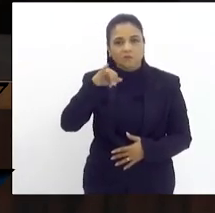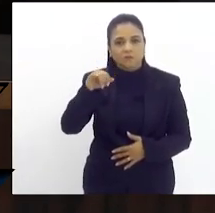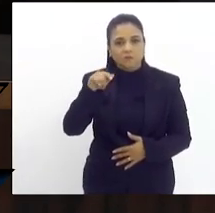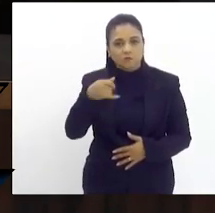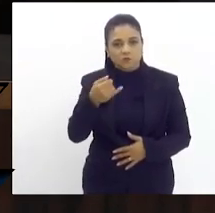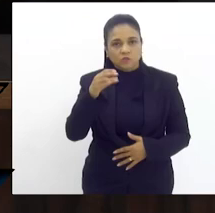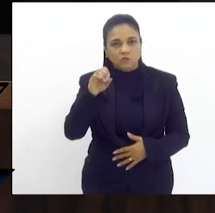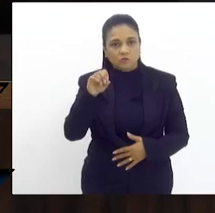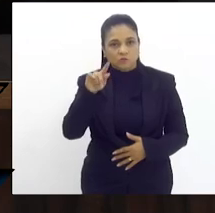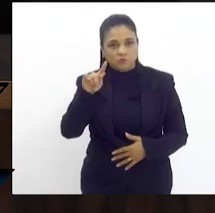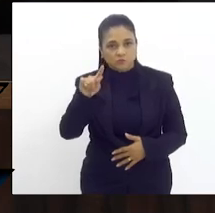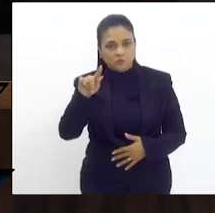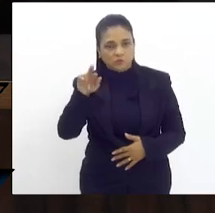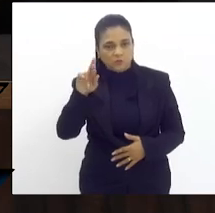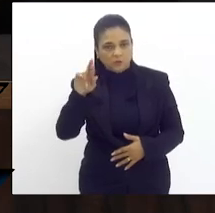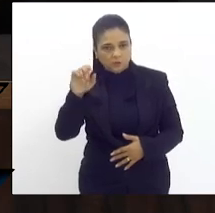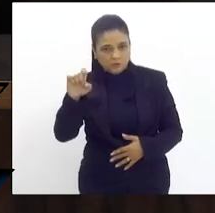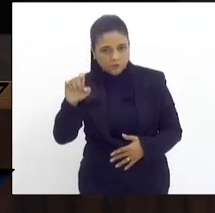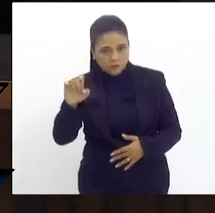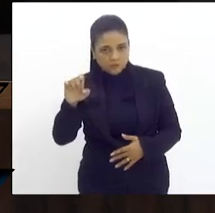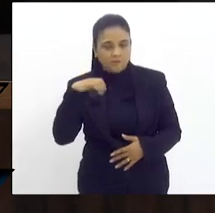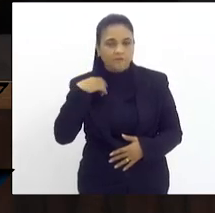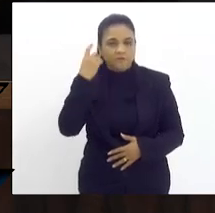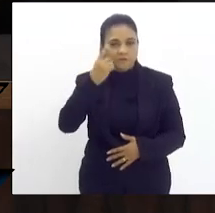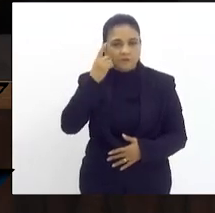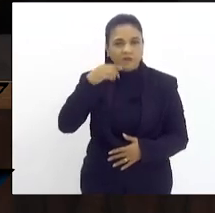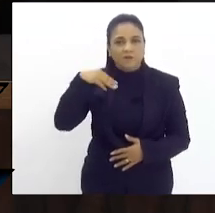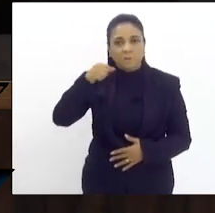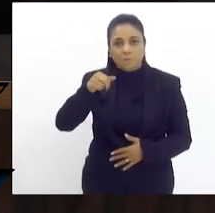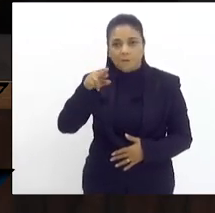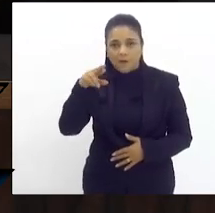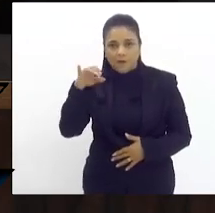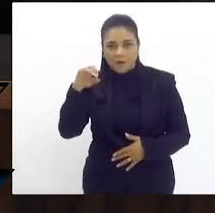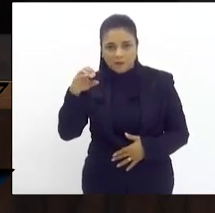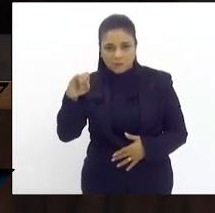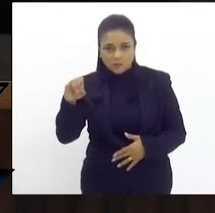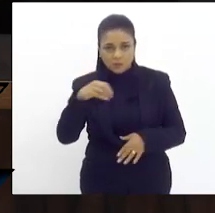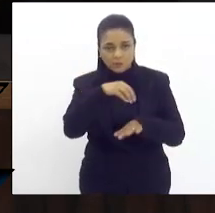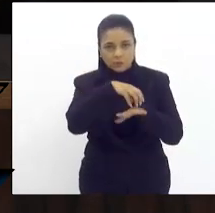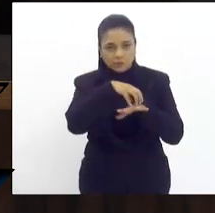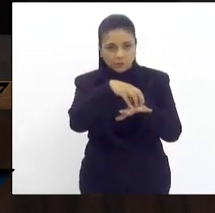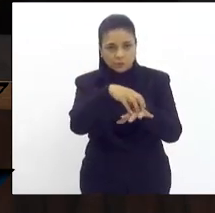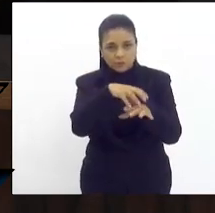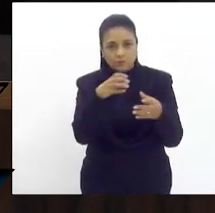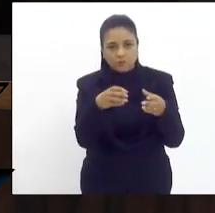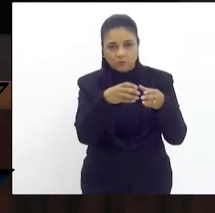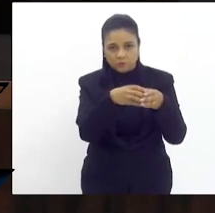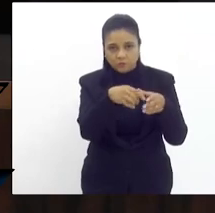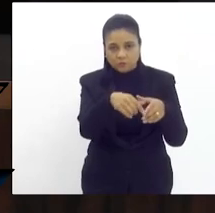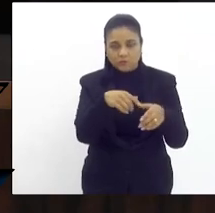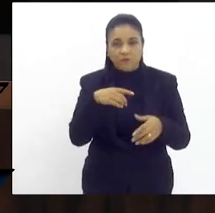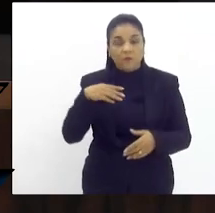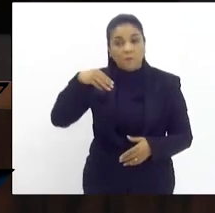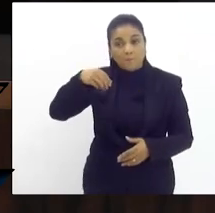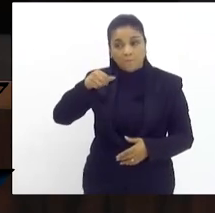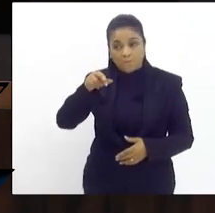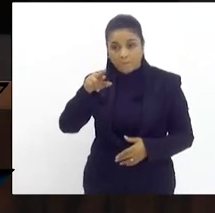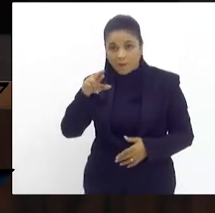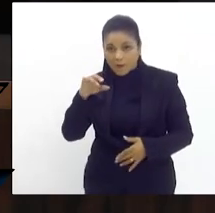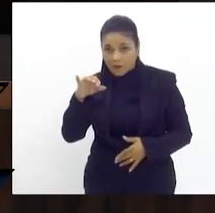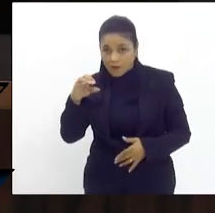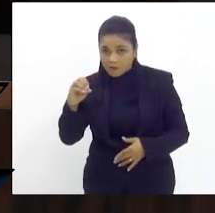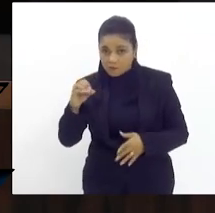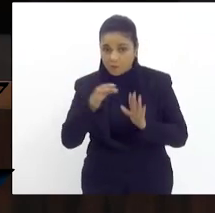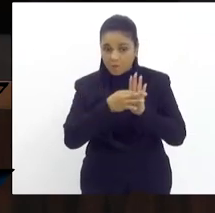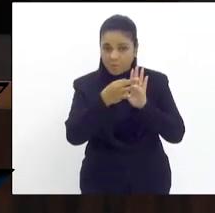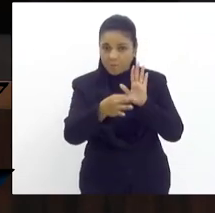Deputado Márcio Gualberto para dar aparecer pela comissão de transporte Deputado Márcio Gualberto para dar